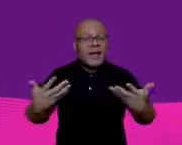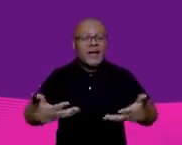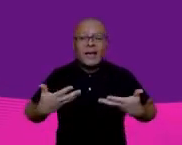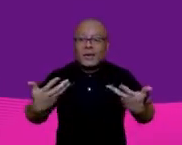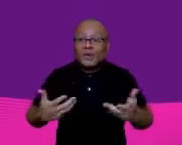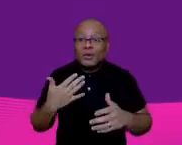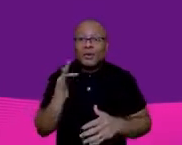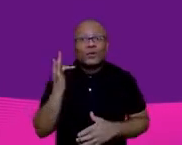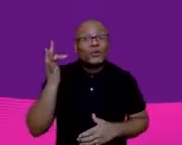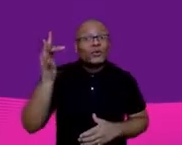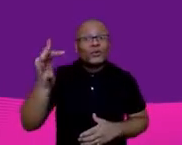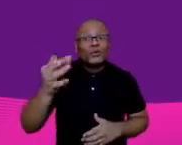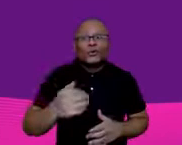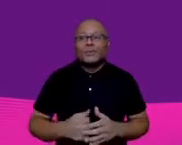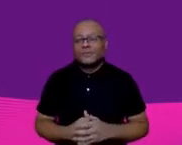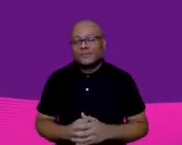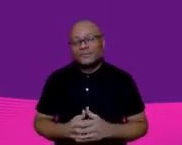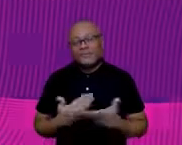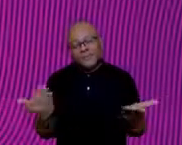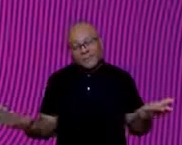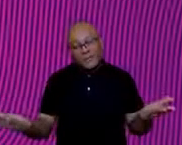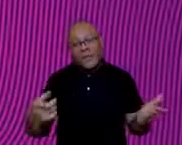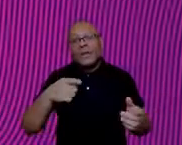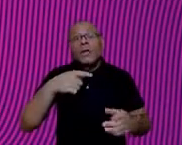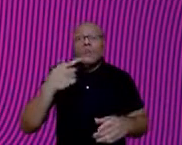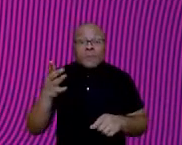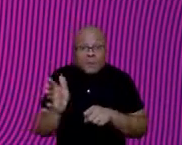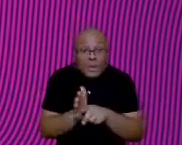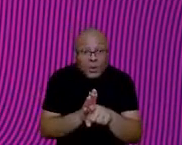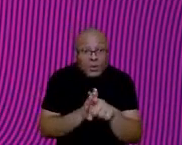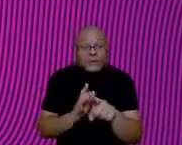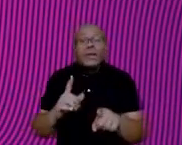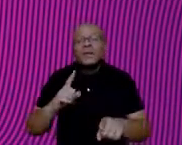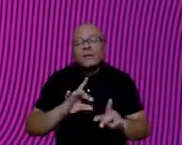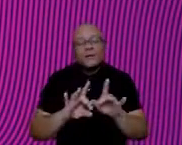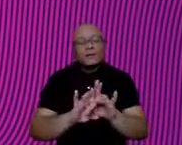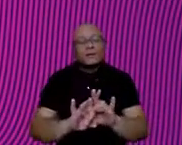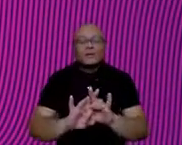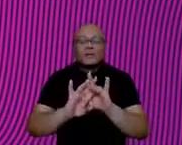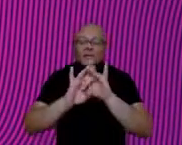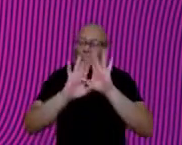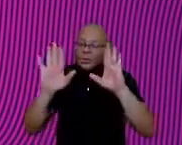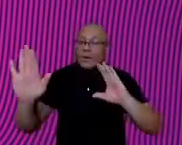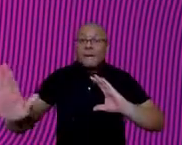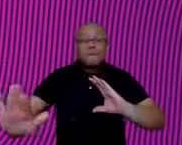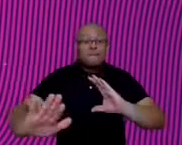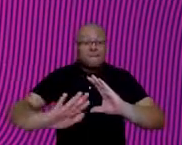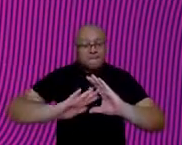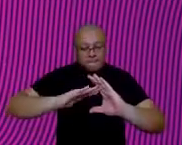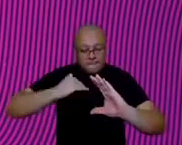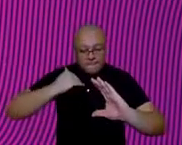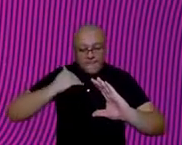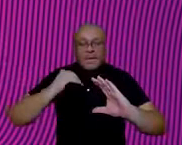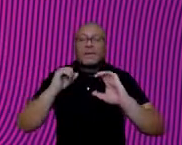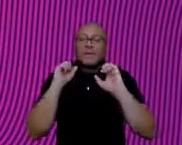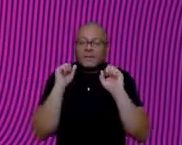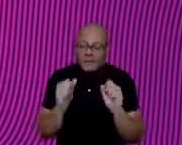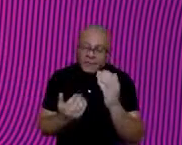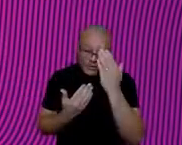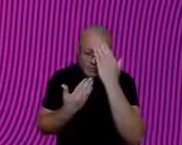futuro. Se houver qualquer outra pergunta, fiquem à vontade, me mandem um e-mail. Muito obrigado pelo